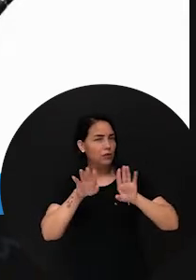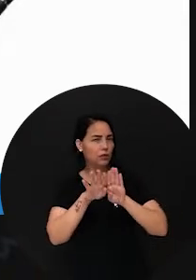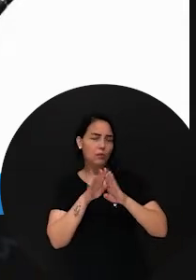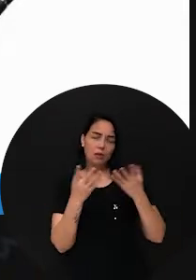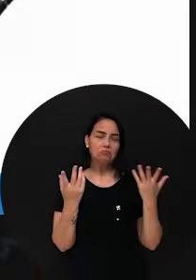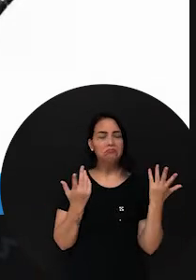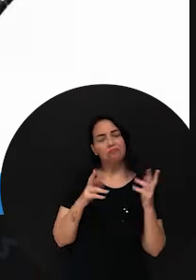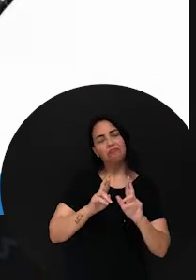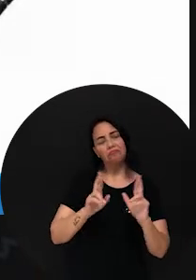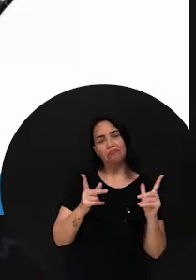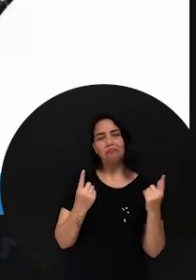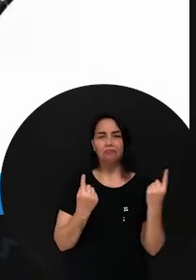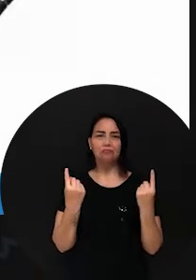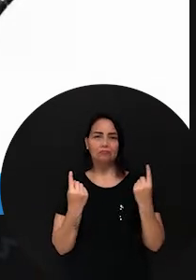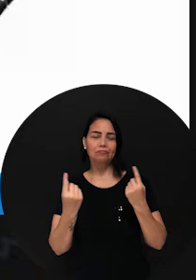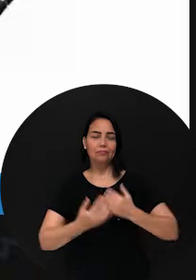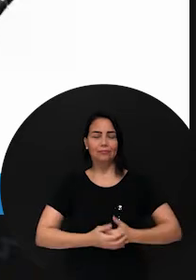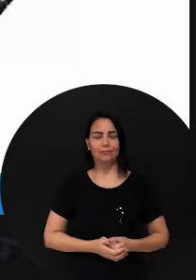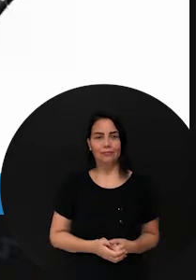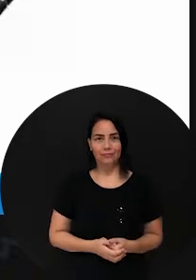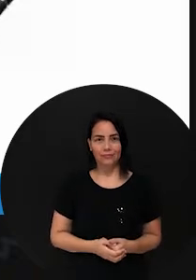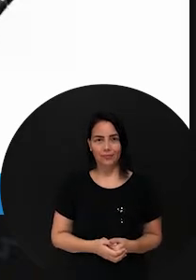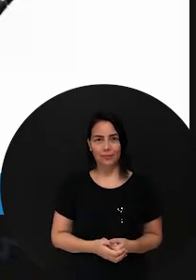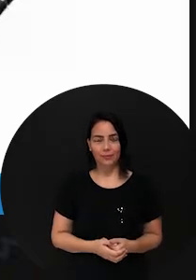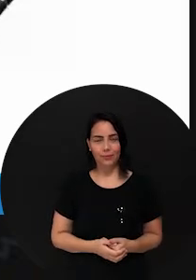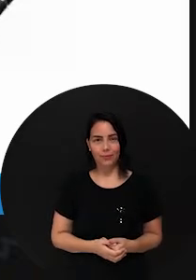seria essa a diferença entre as duas flautas.